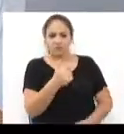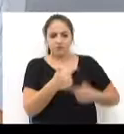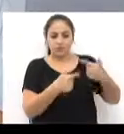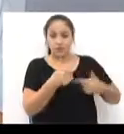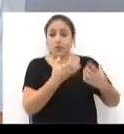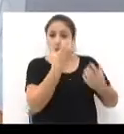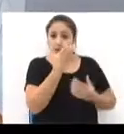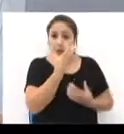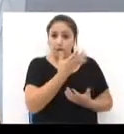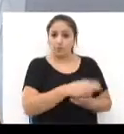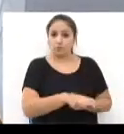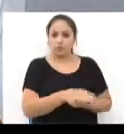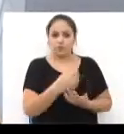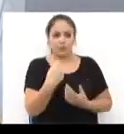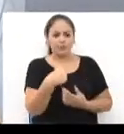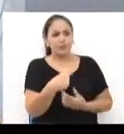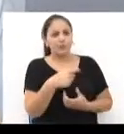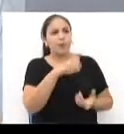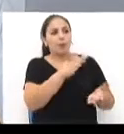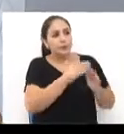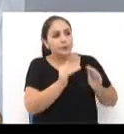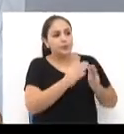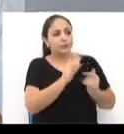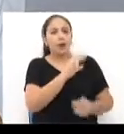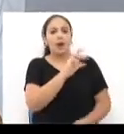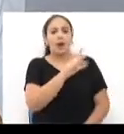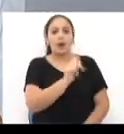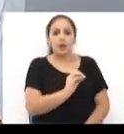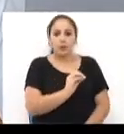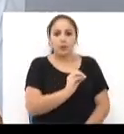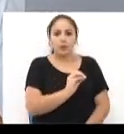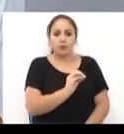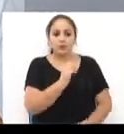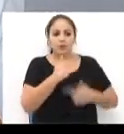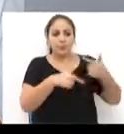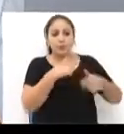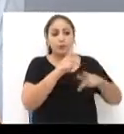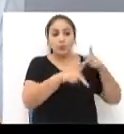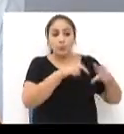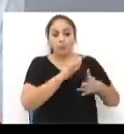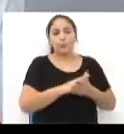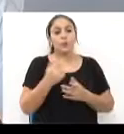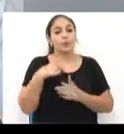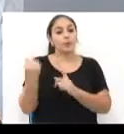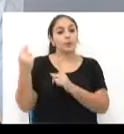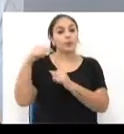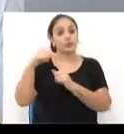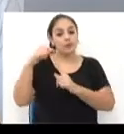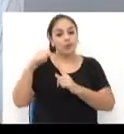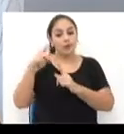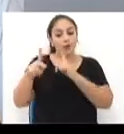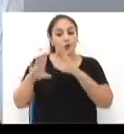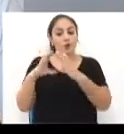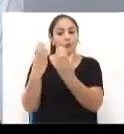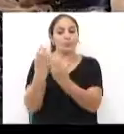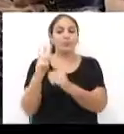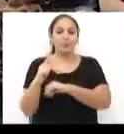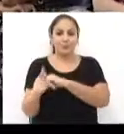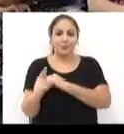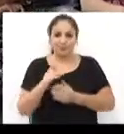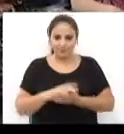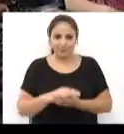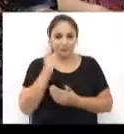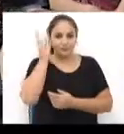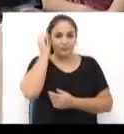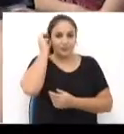sério. Eu não preciso estar aí mendigando cargo para trabalhar para o povo. Eu trabalho e imploro a comunidade de Passo Fundo.